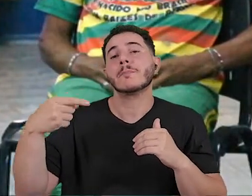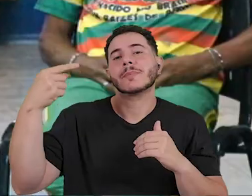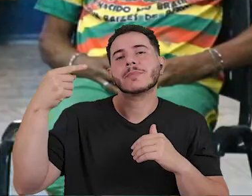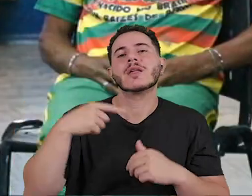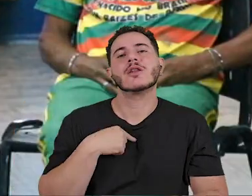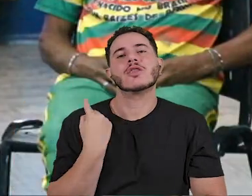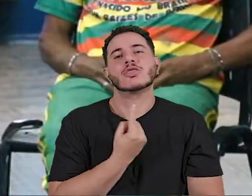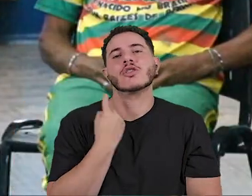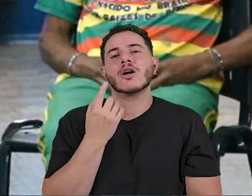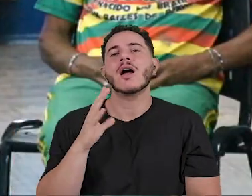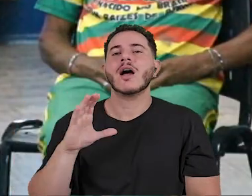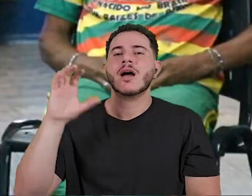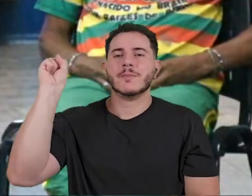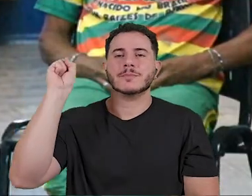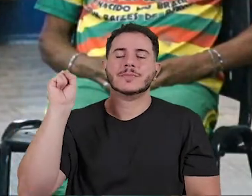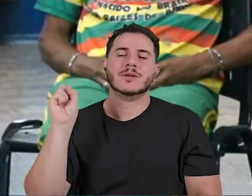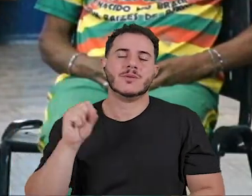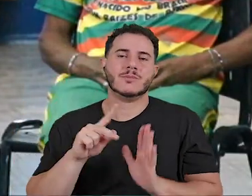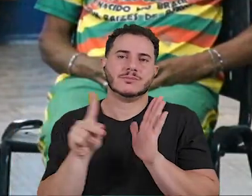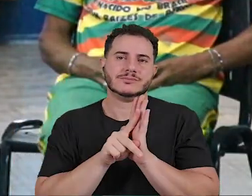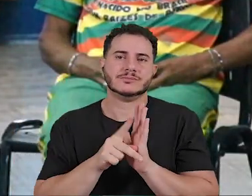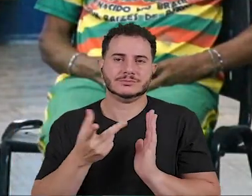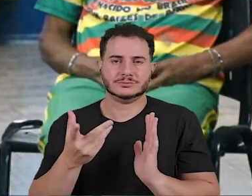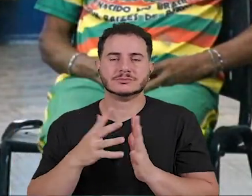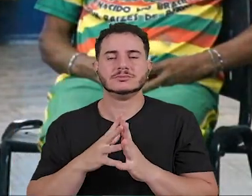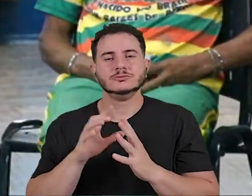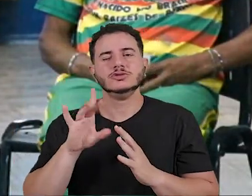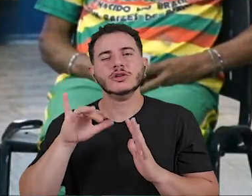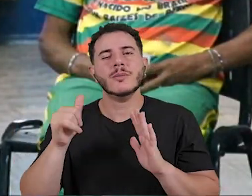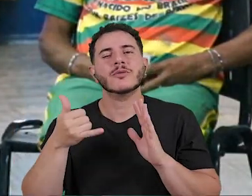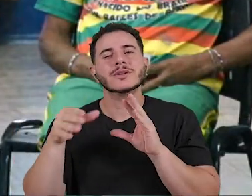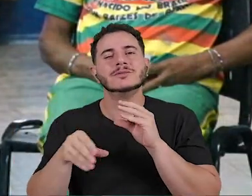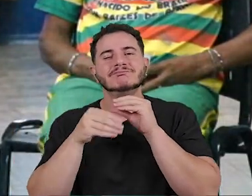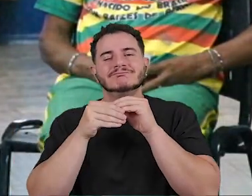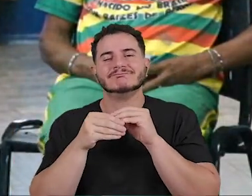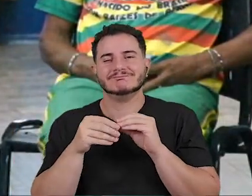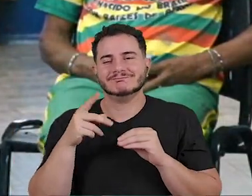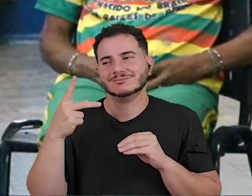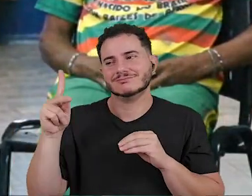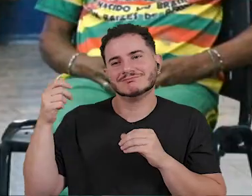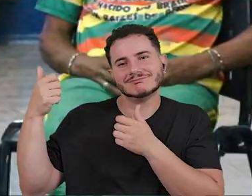aproveitar, né, pegar o gancho da pergunta.